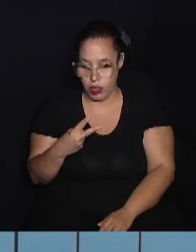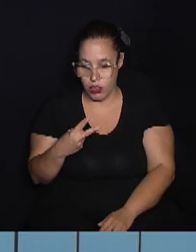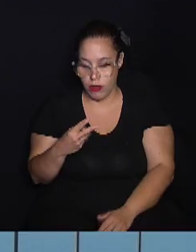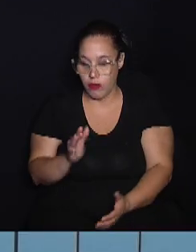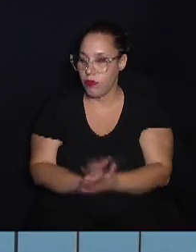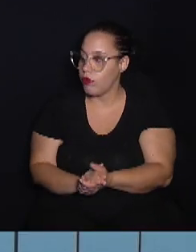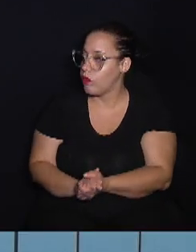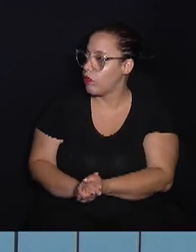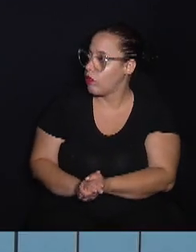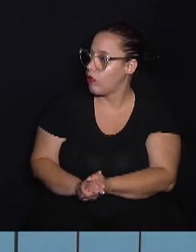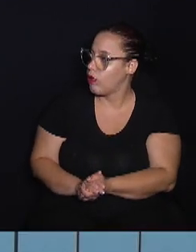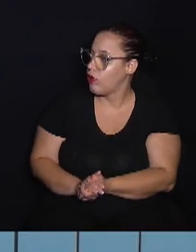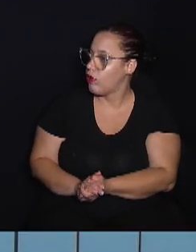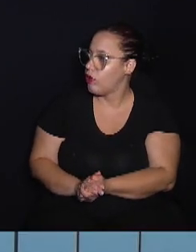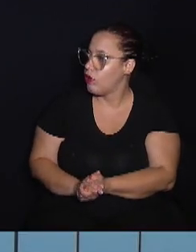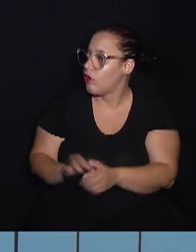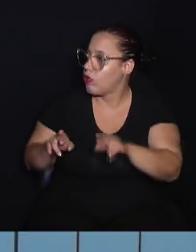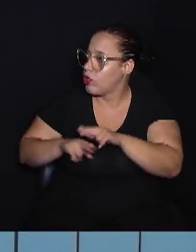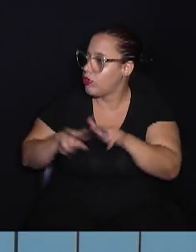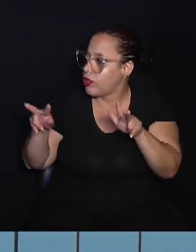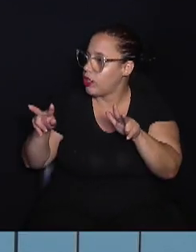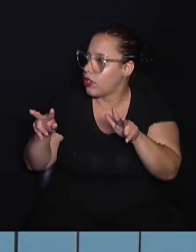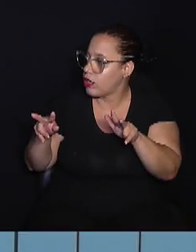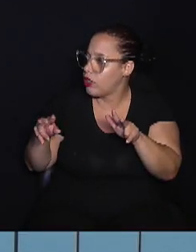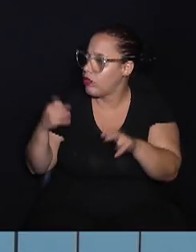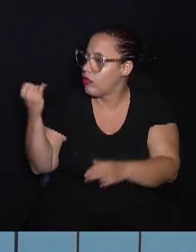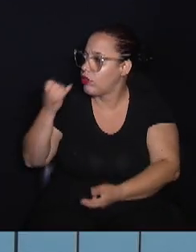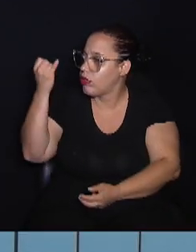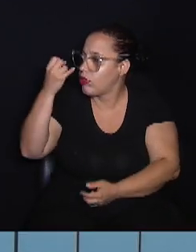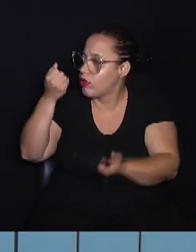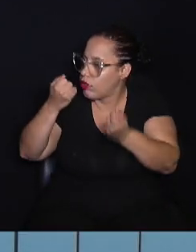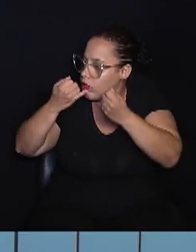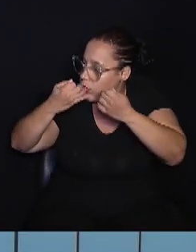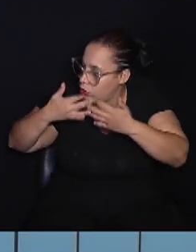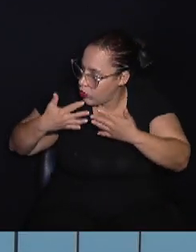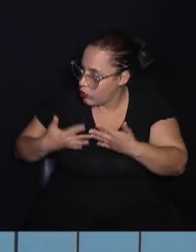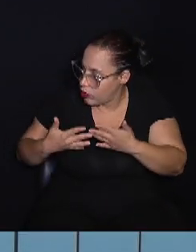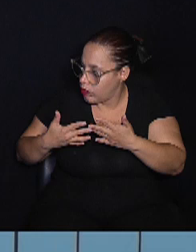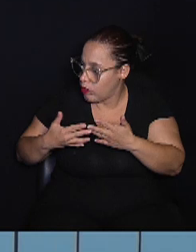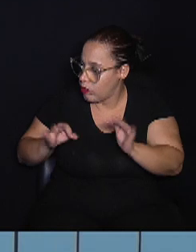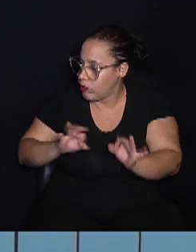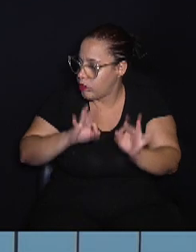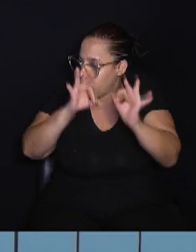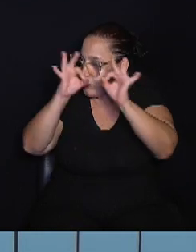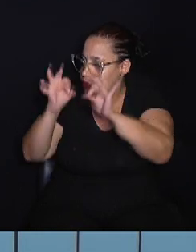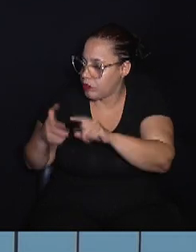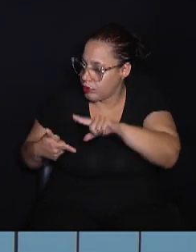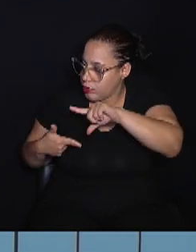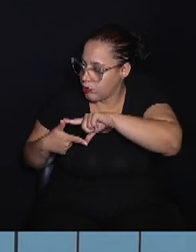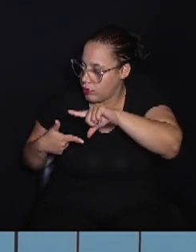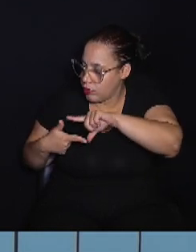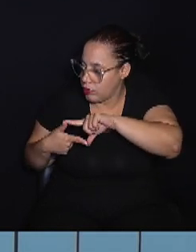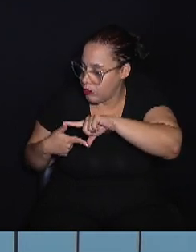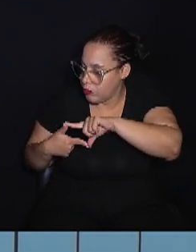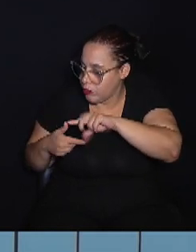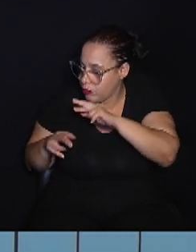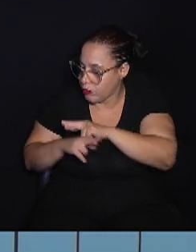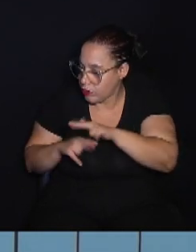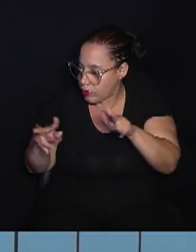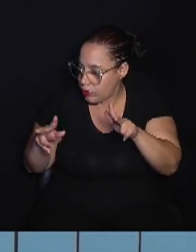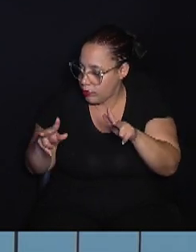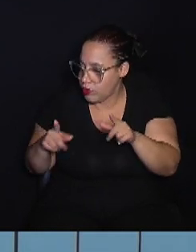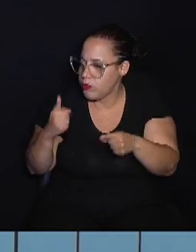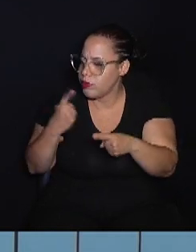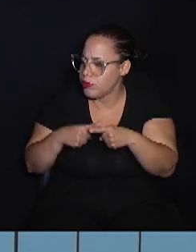doutor qual que é essa diferença né acho importante você explicar aqui para quem tá acompanhando o nosso quadro a diferença e